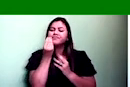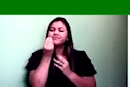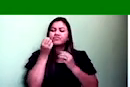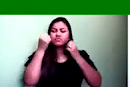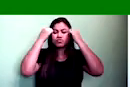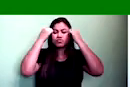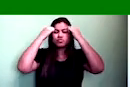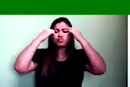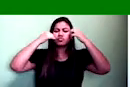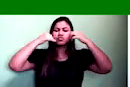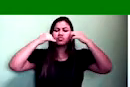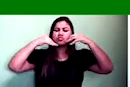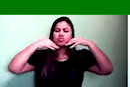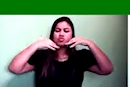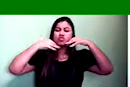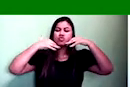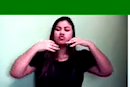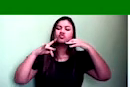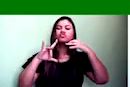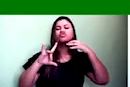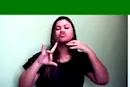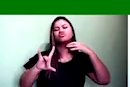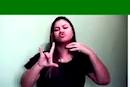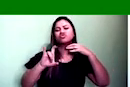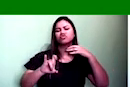com pele.